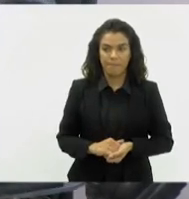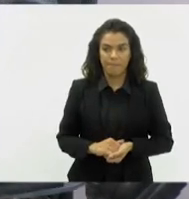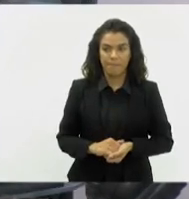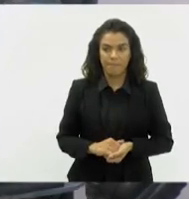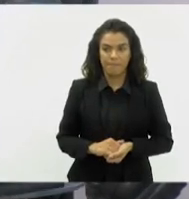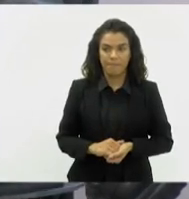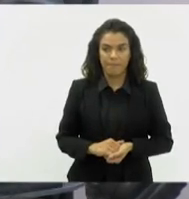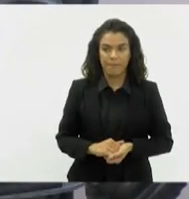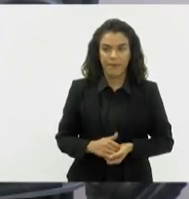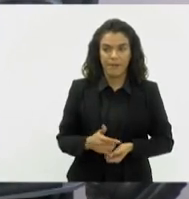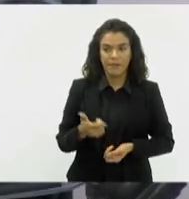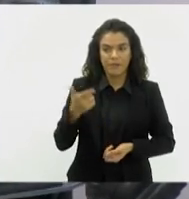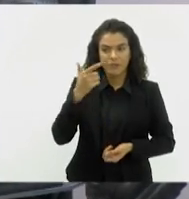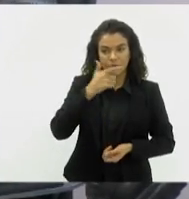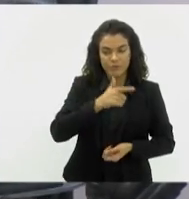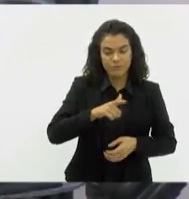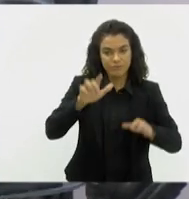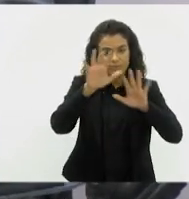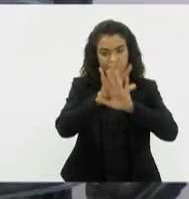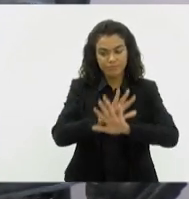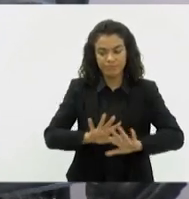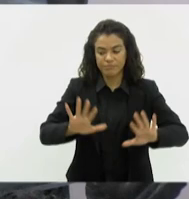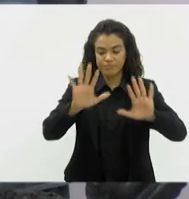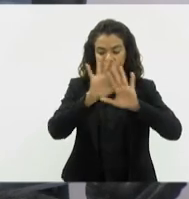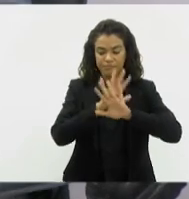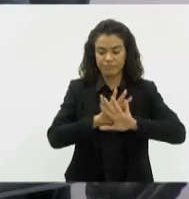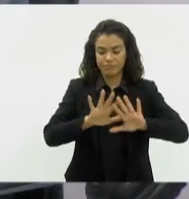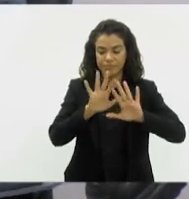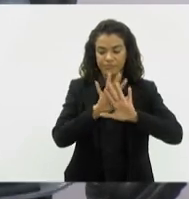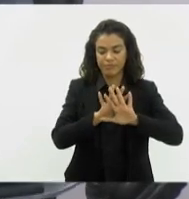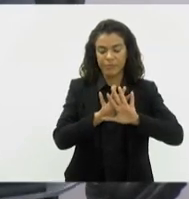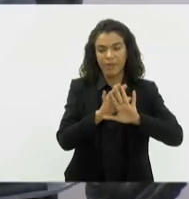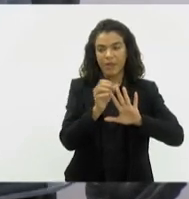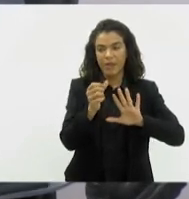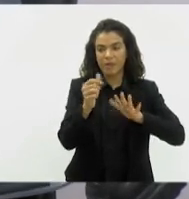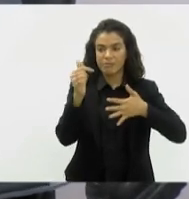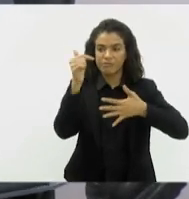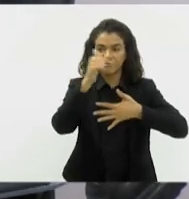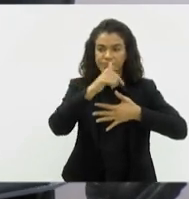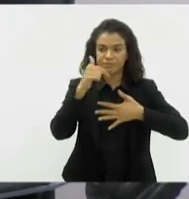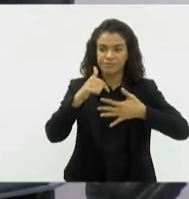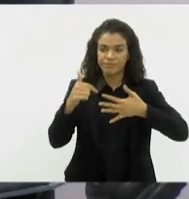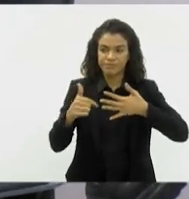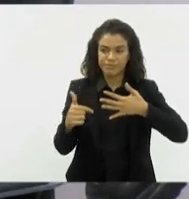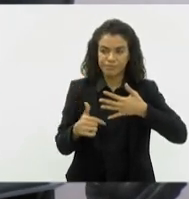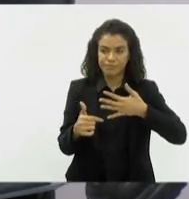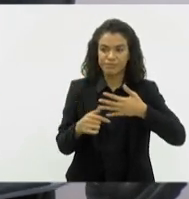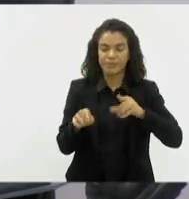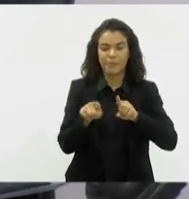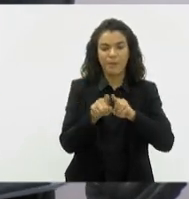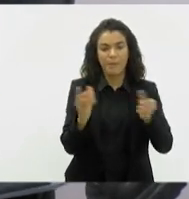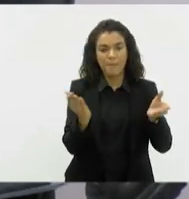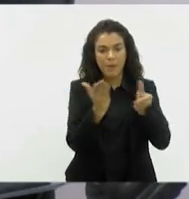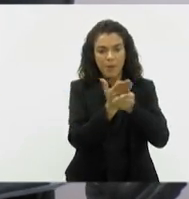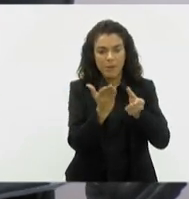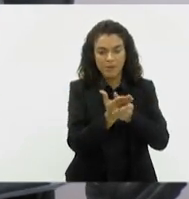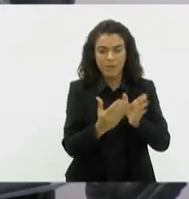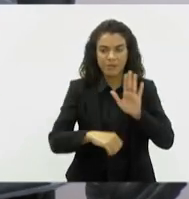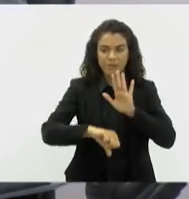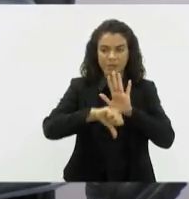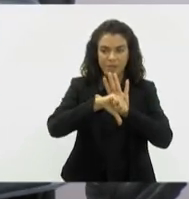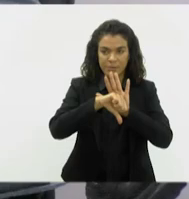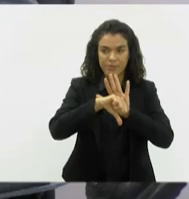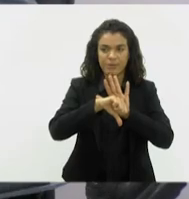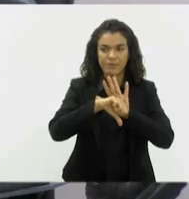Compreendo mais uma vez, faço alusão aos diversos passagens e processos criminais e tudo